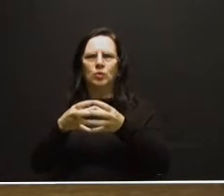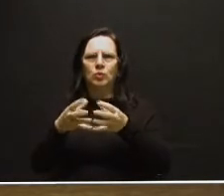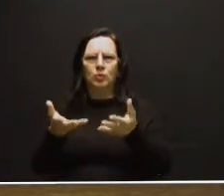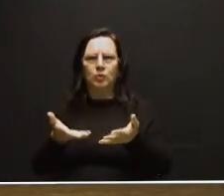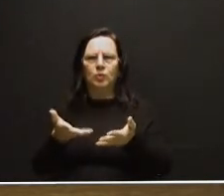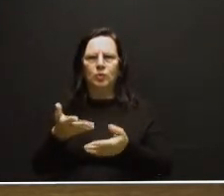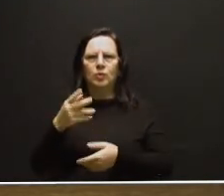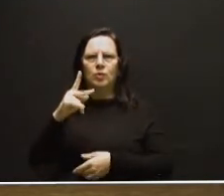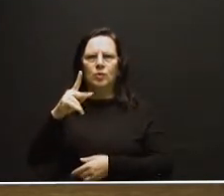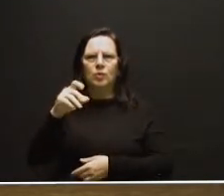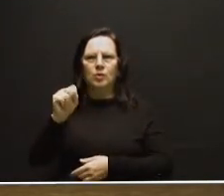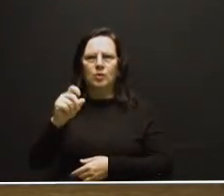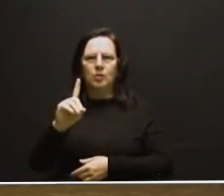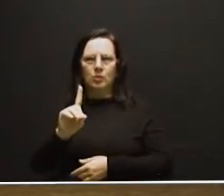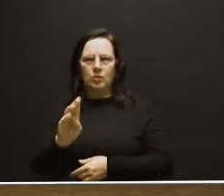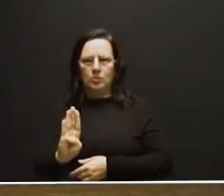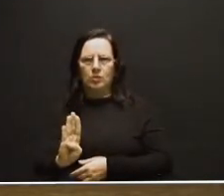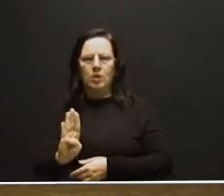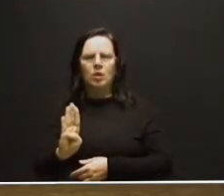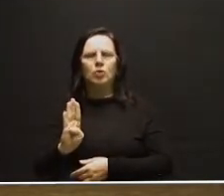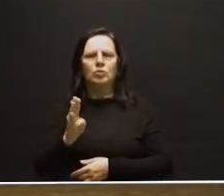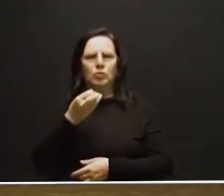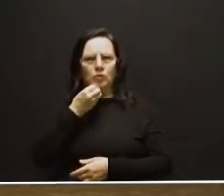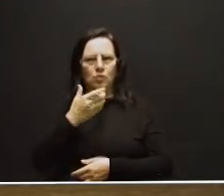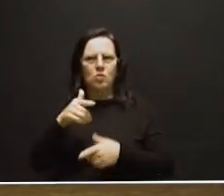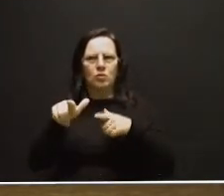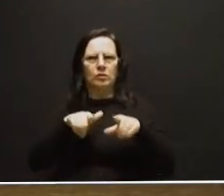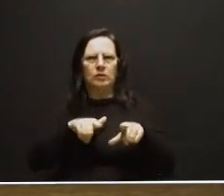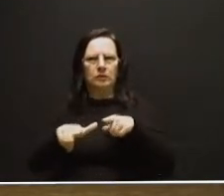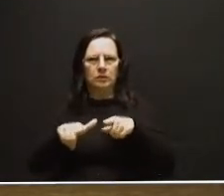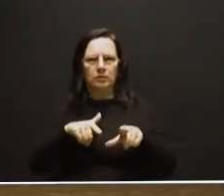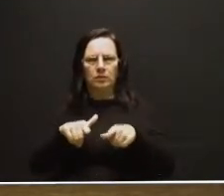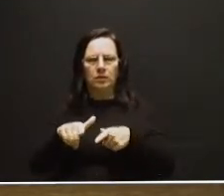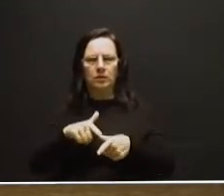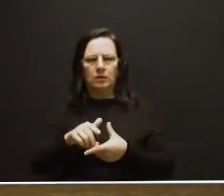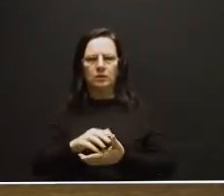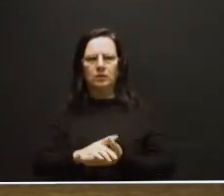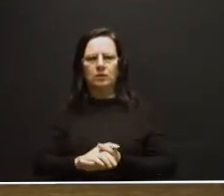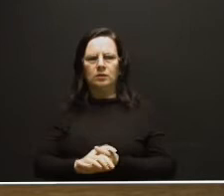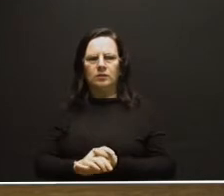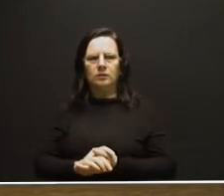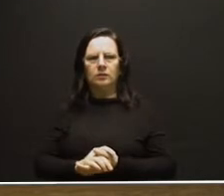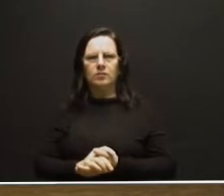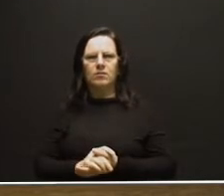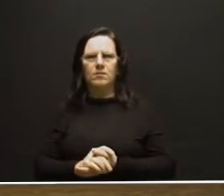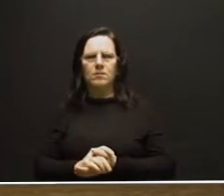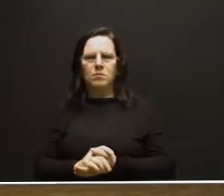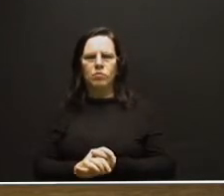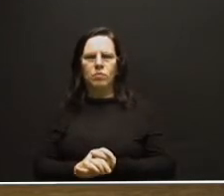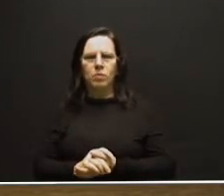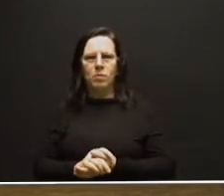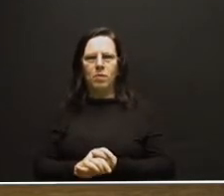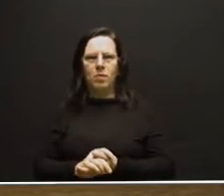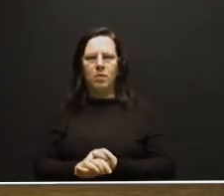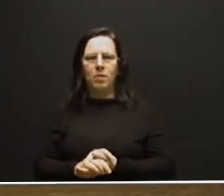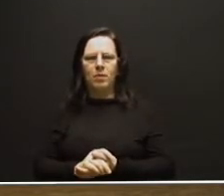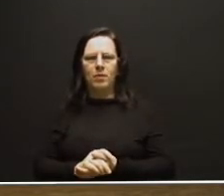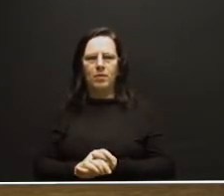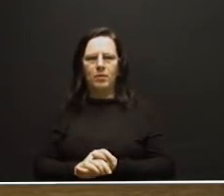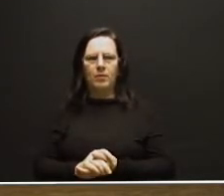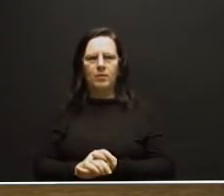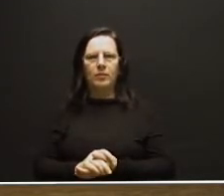do preço bebê que faz um excelente serviço até por ser agente física ela